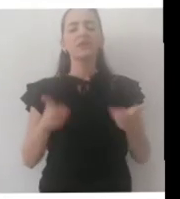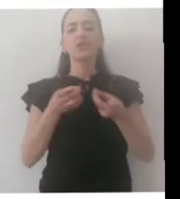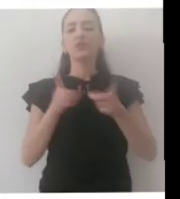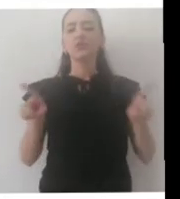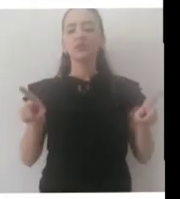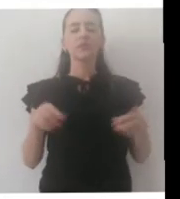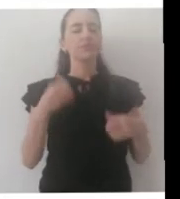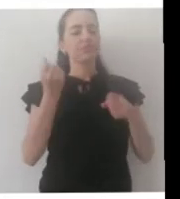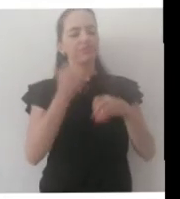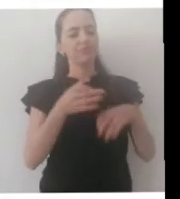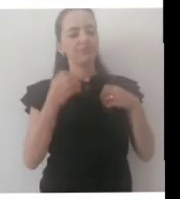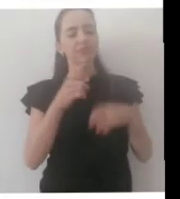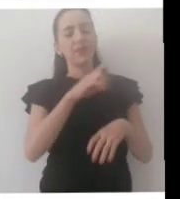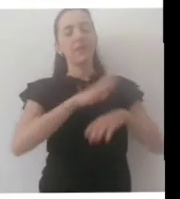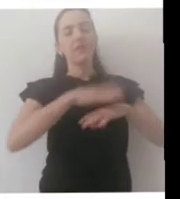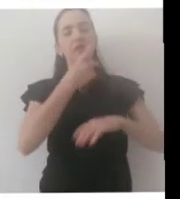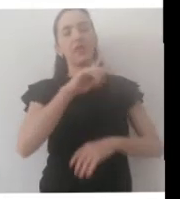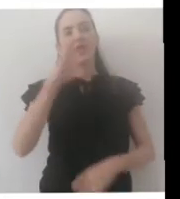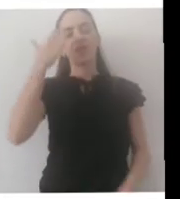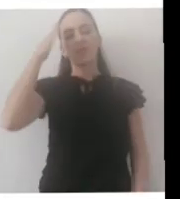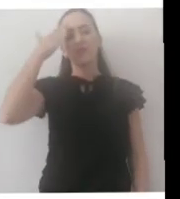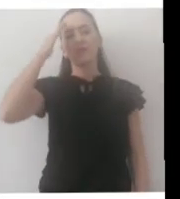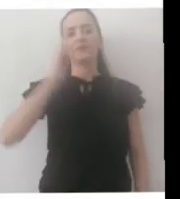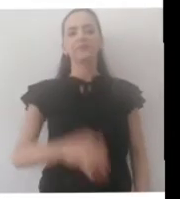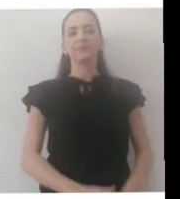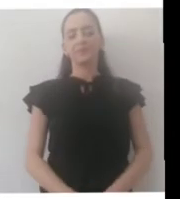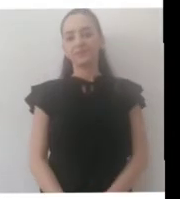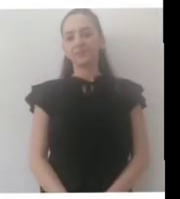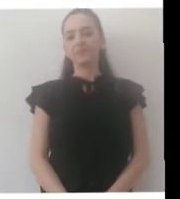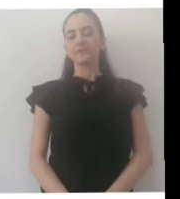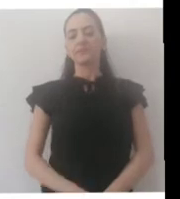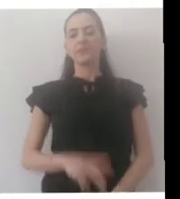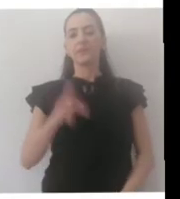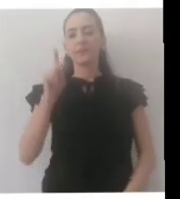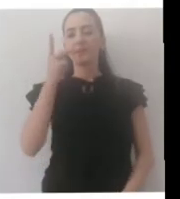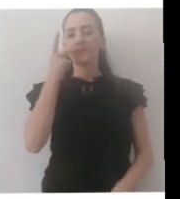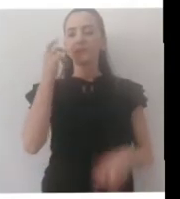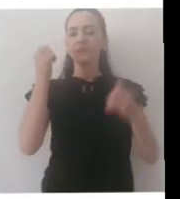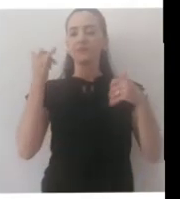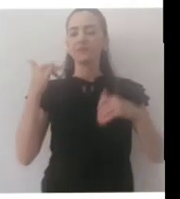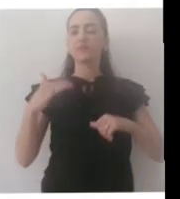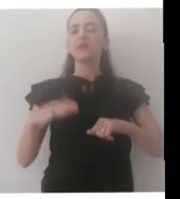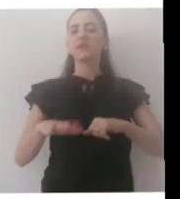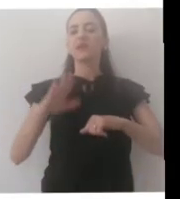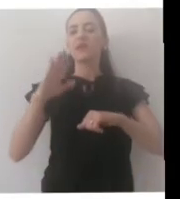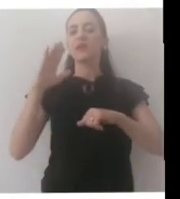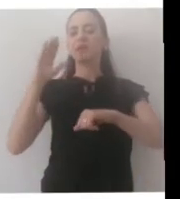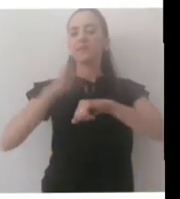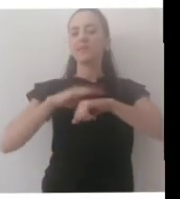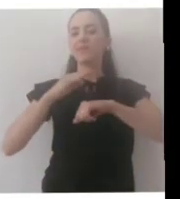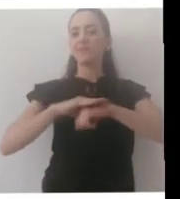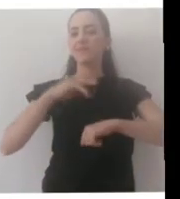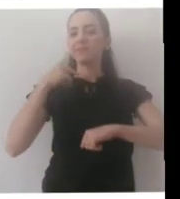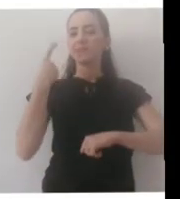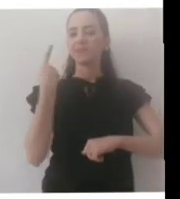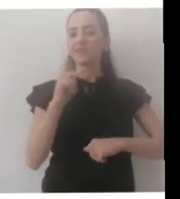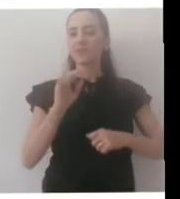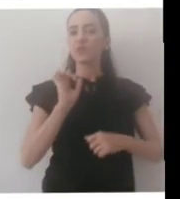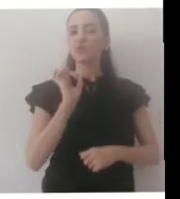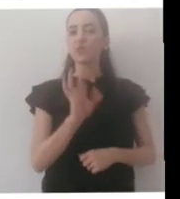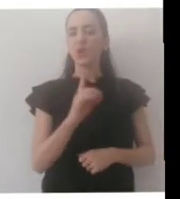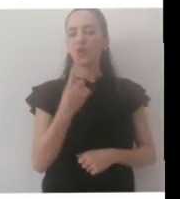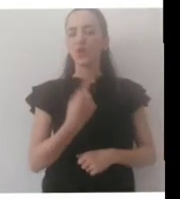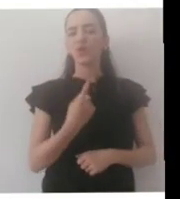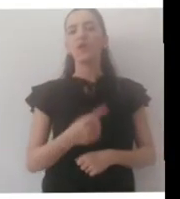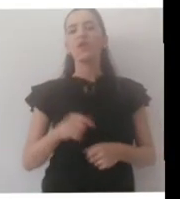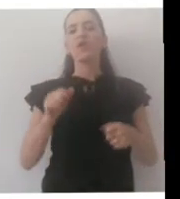didático para ajudar a criança a construir isso por si mesma. Aliás, para Piaget, o desenvolvimento da autonomia deve estar no centro de